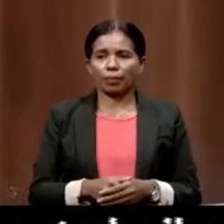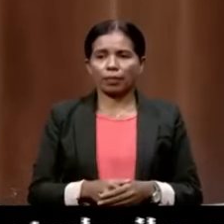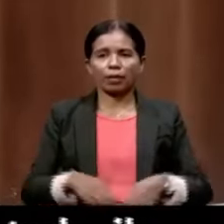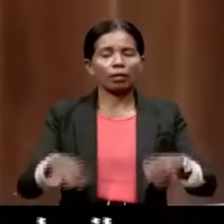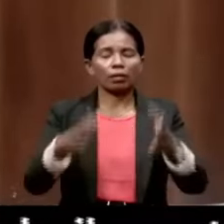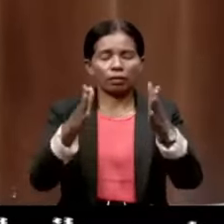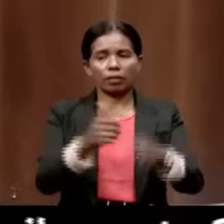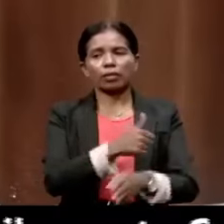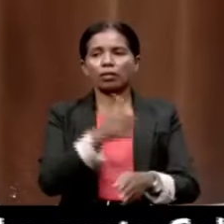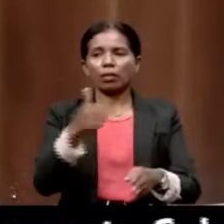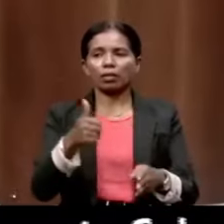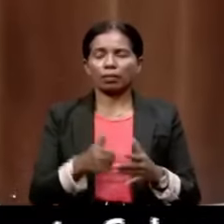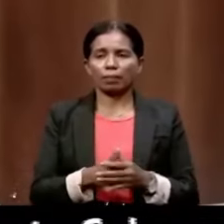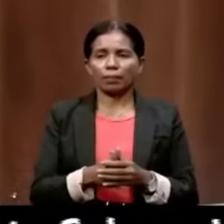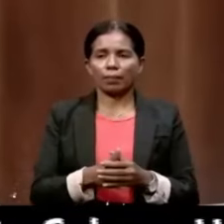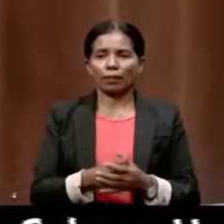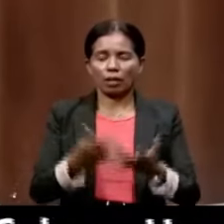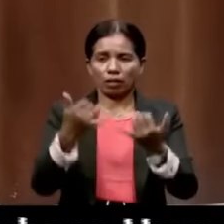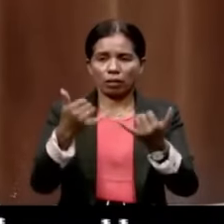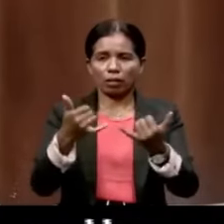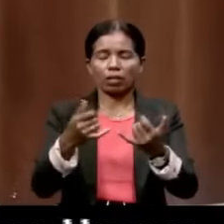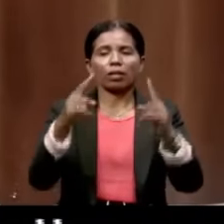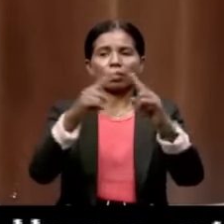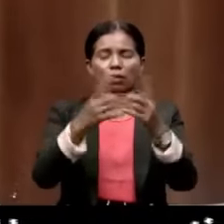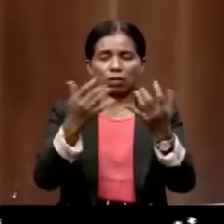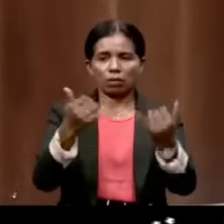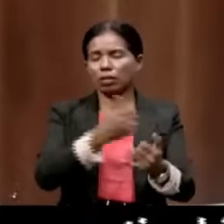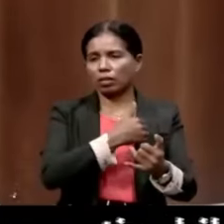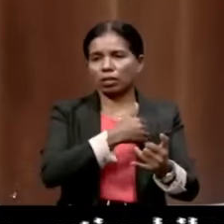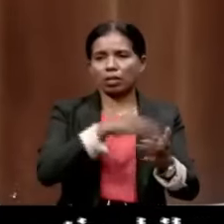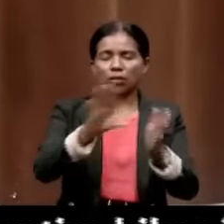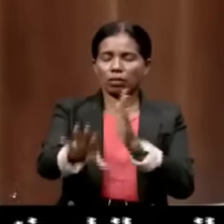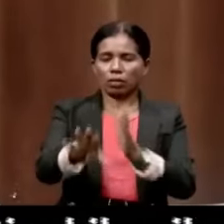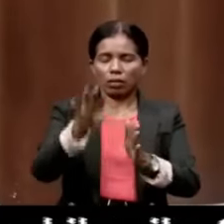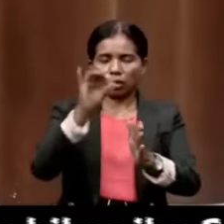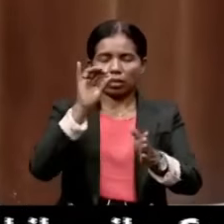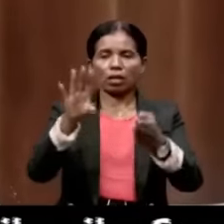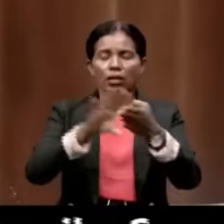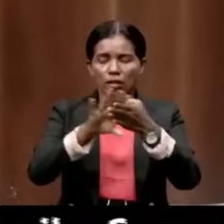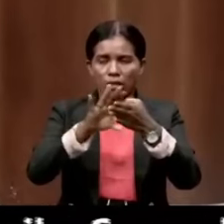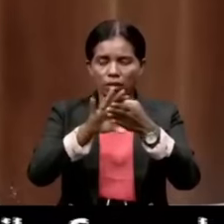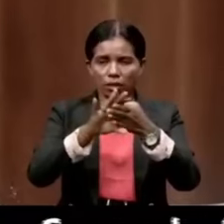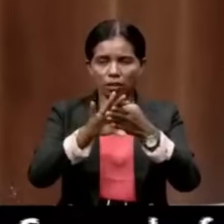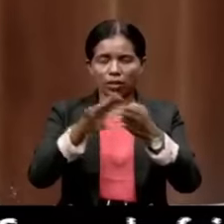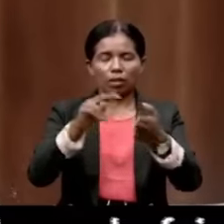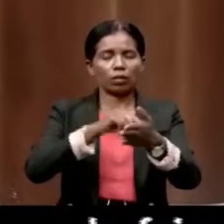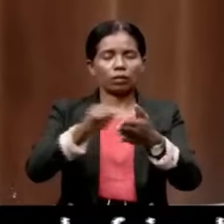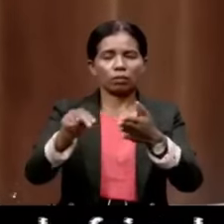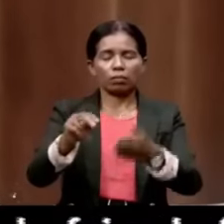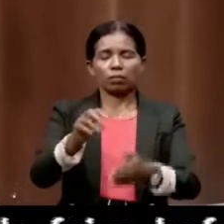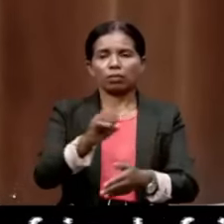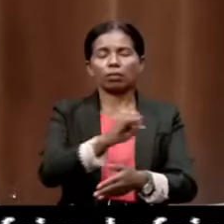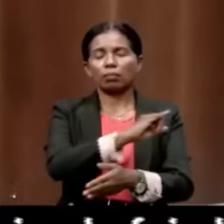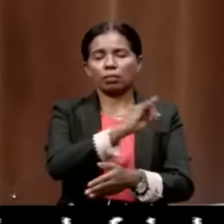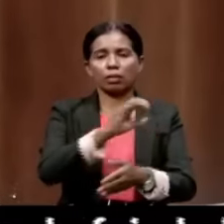funcionário balu nebe maka até agora será tentar cartão ka tentar número identidade de segurança